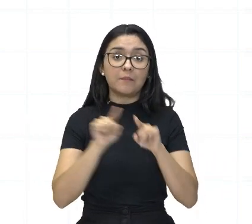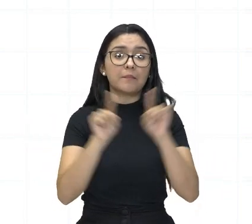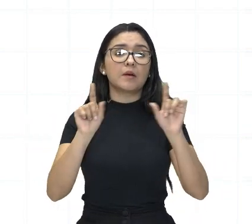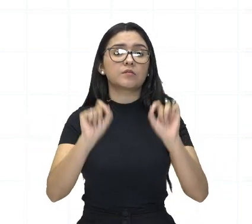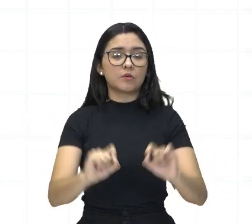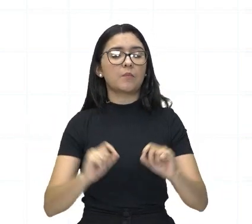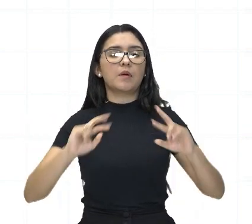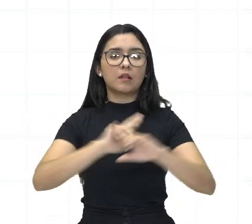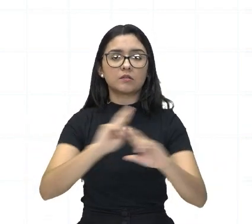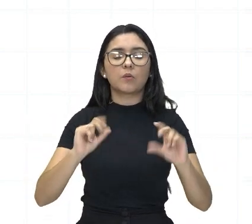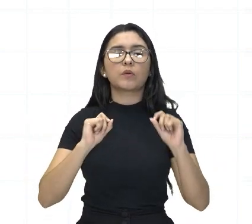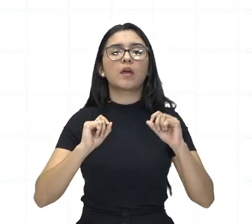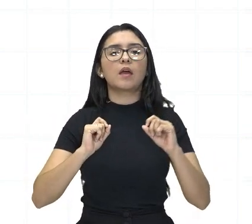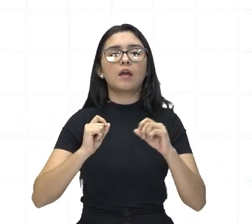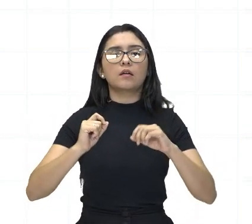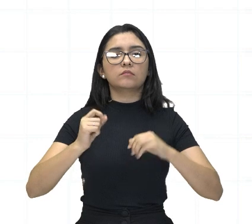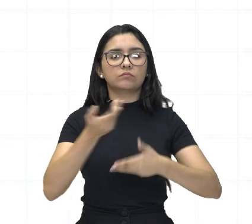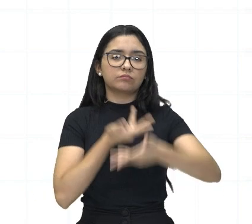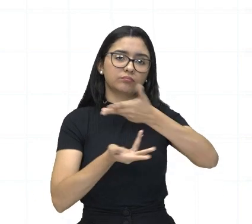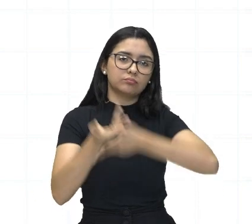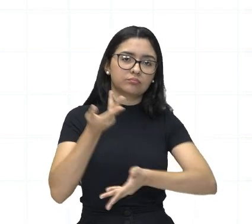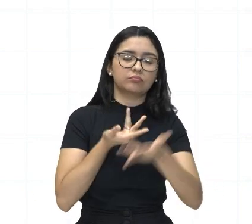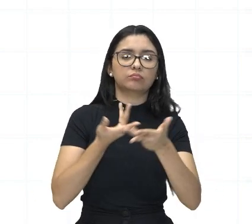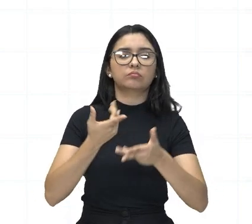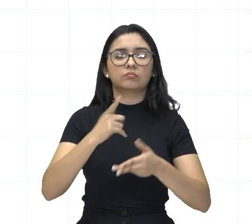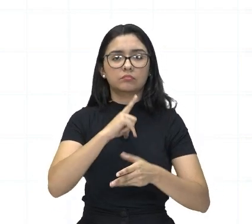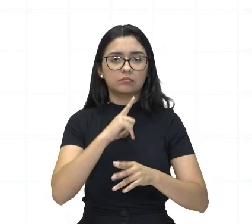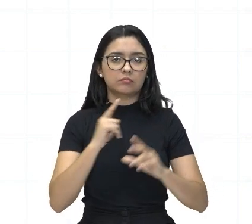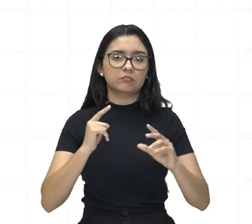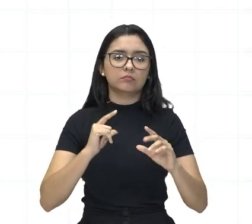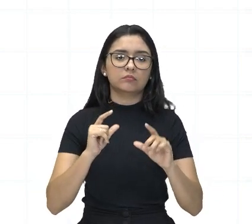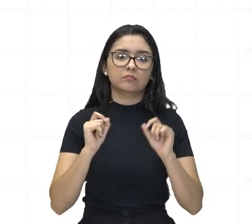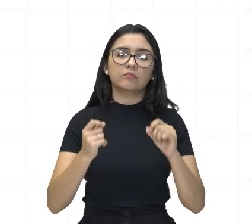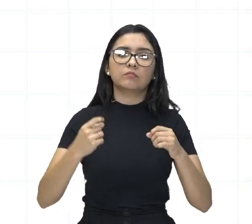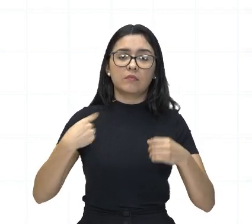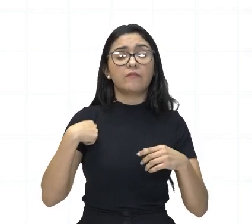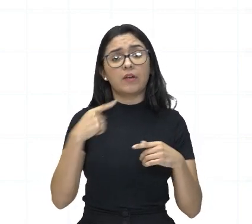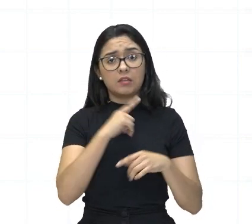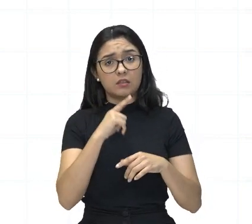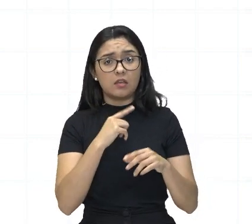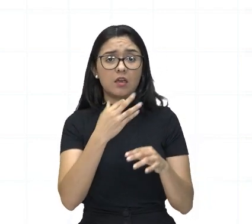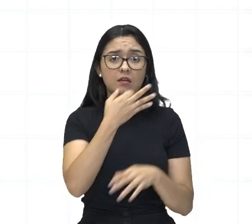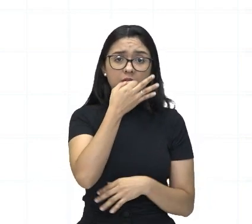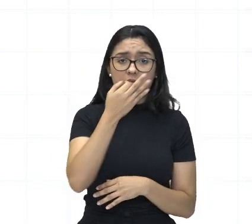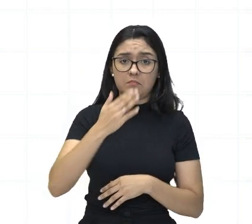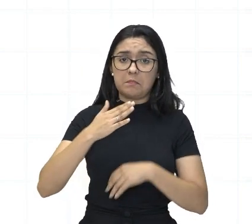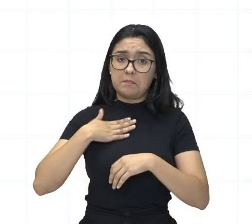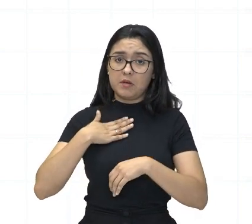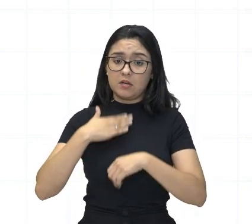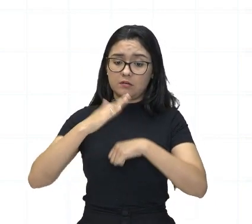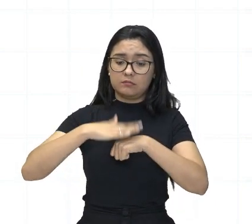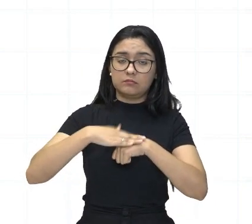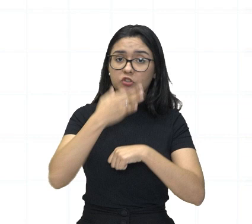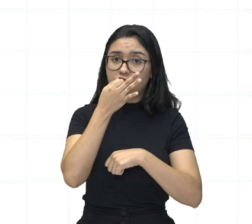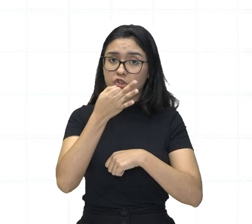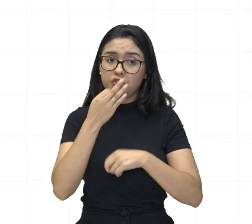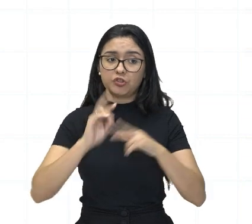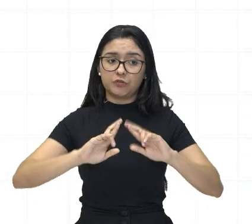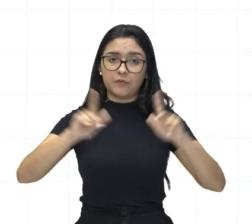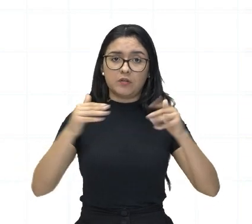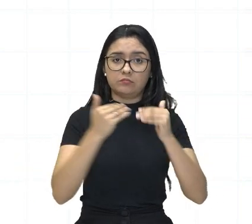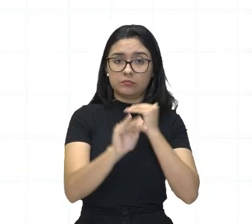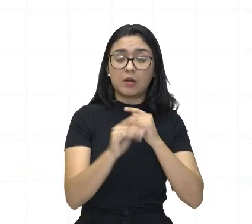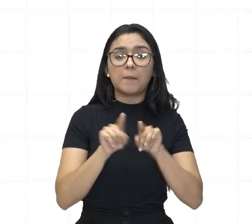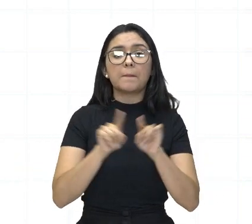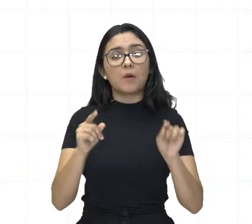uma relação conflituosa em que nós vamos ter exatamente uma discordância de ideias, certo? Seja